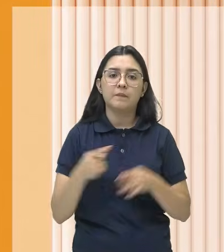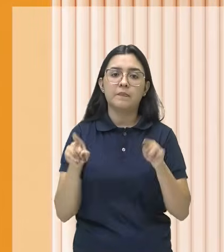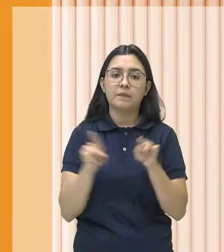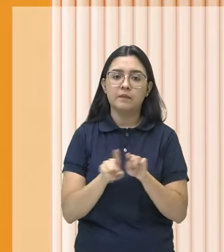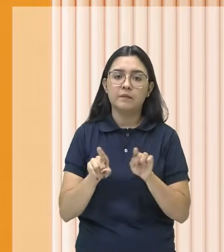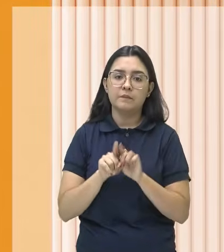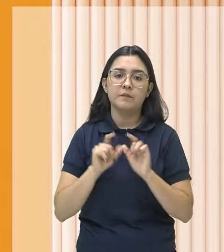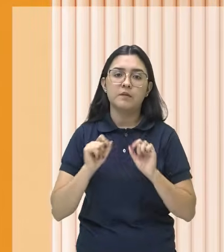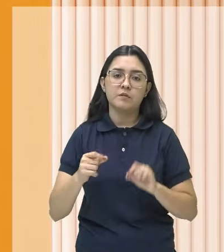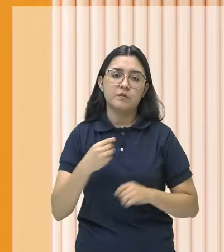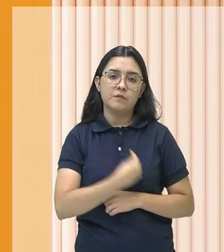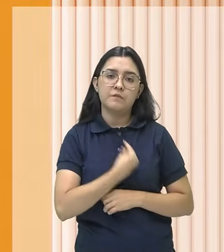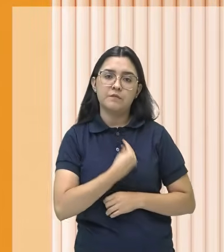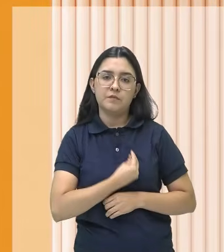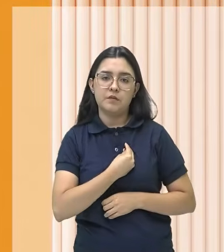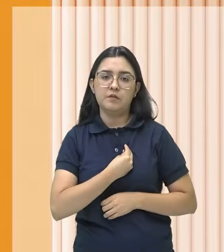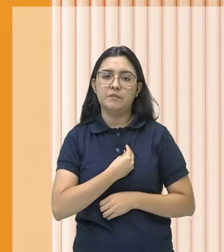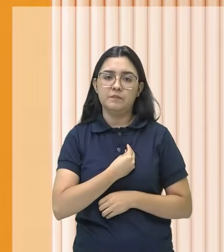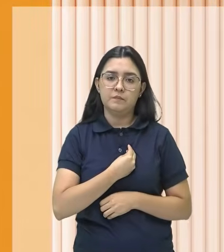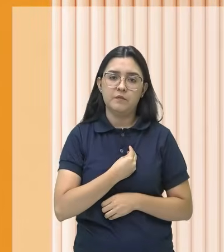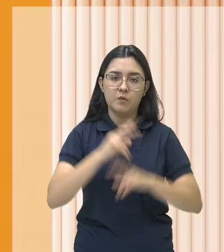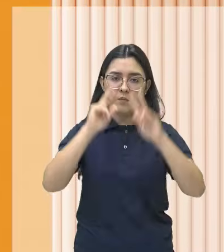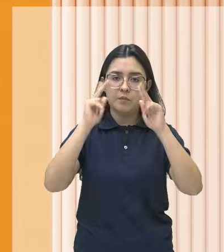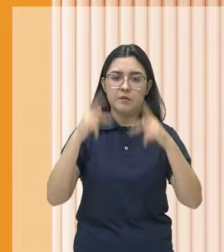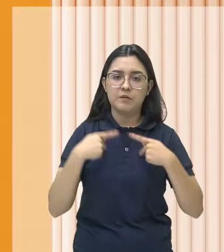sua sobrevivência humana.